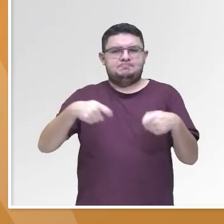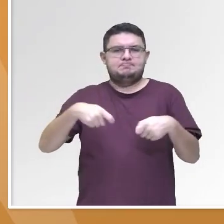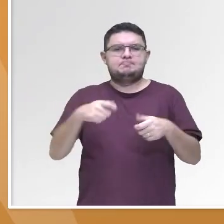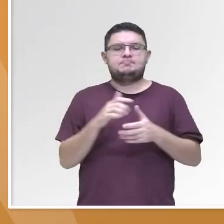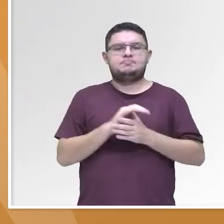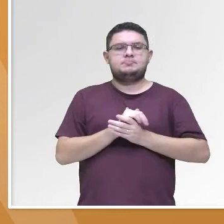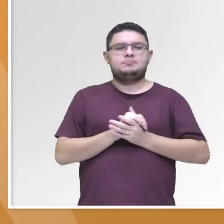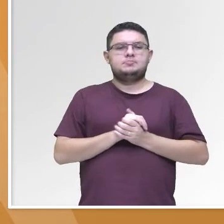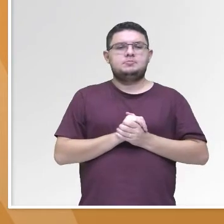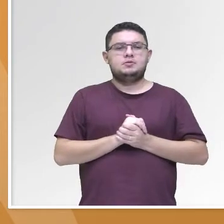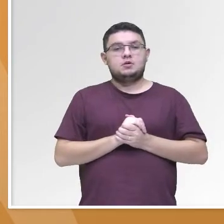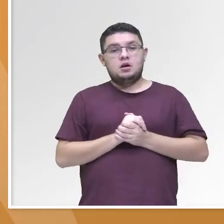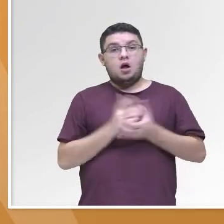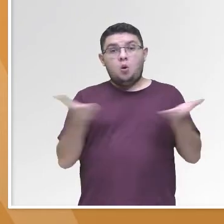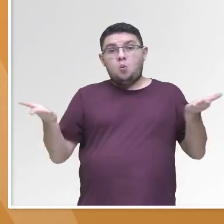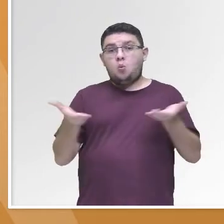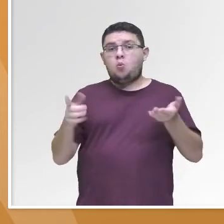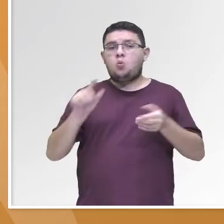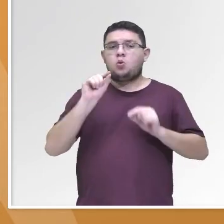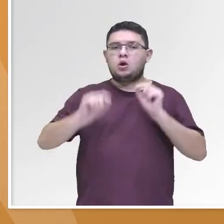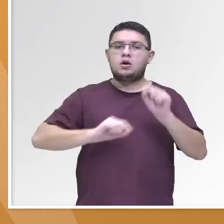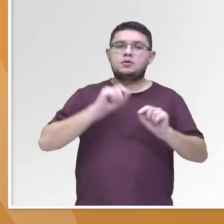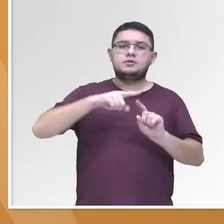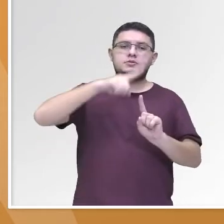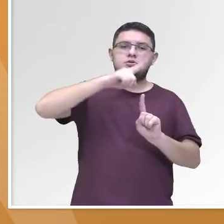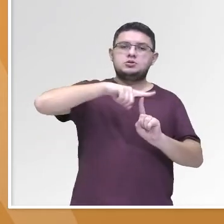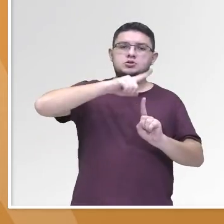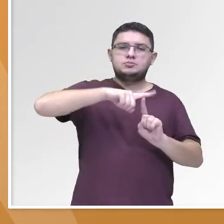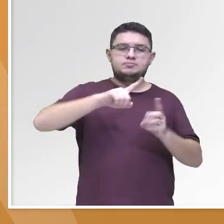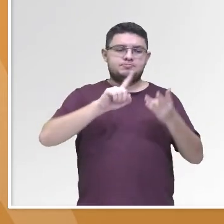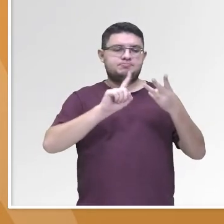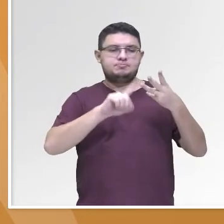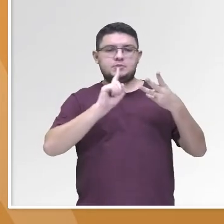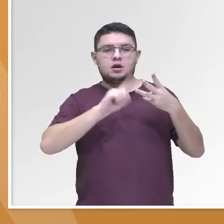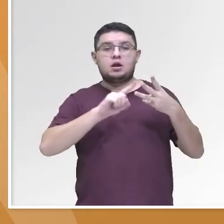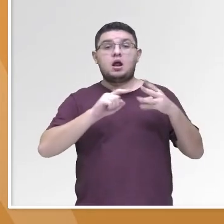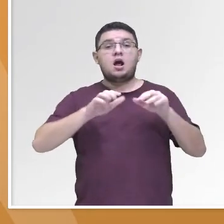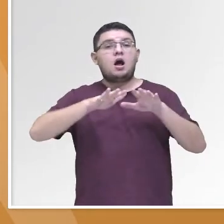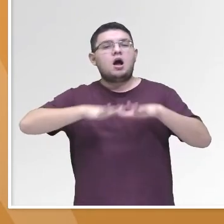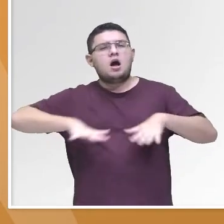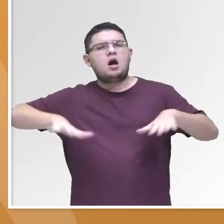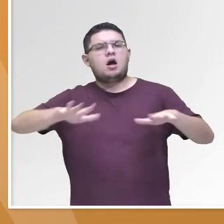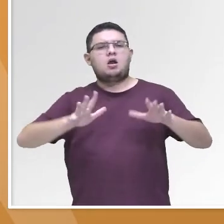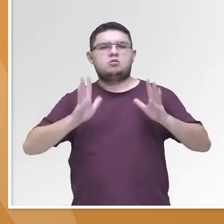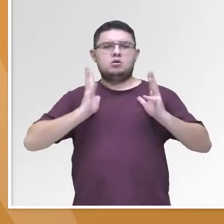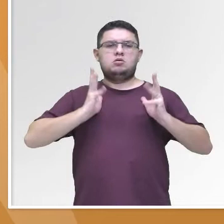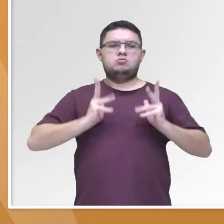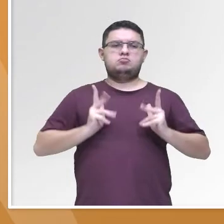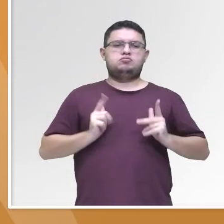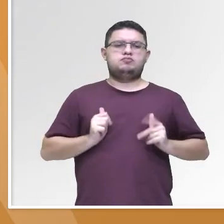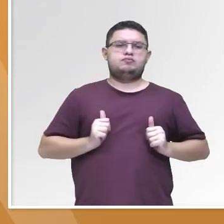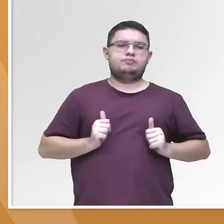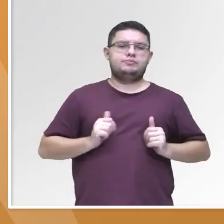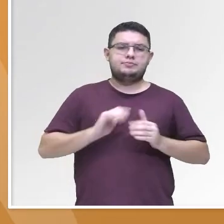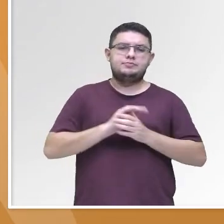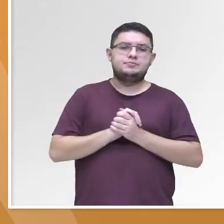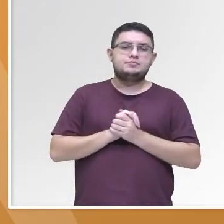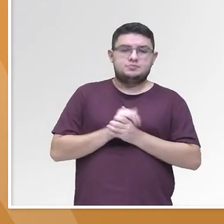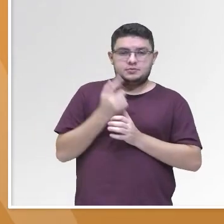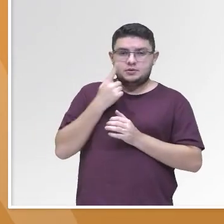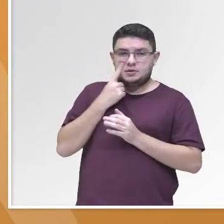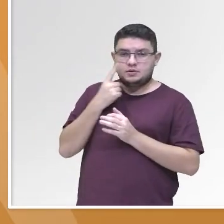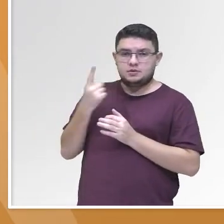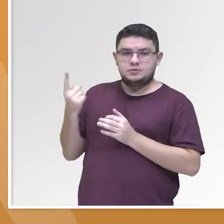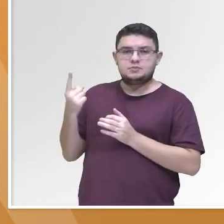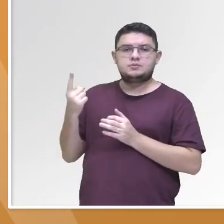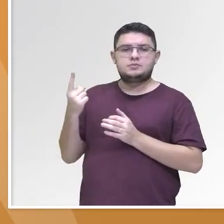freático. Aí temos na próxima cartela o aterro sanitário, né? Aí a gente observa também uma imagem do aterro sanitário.